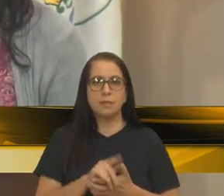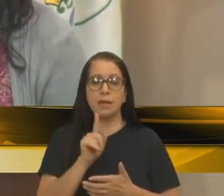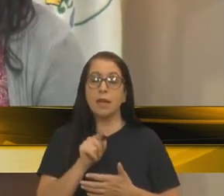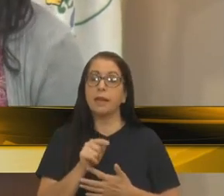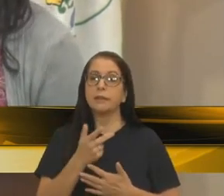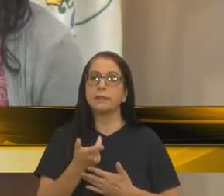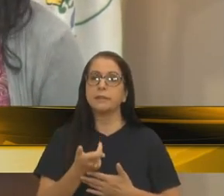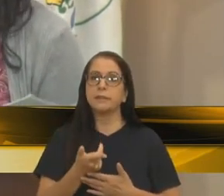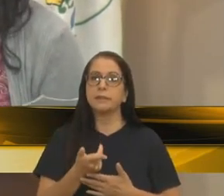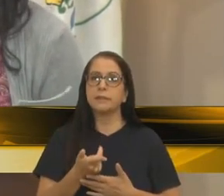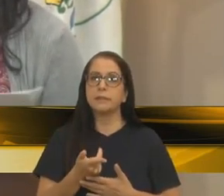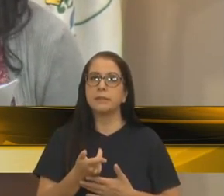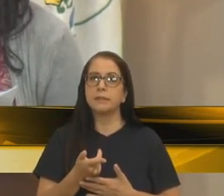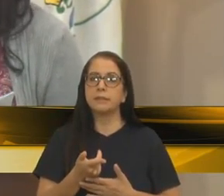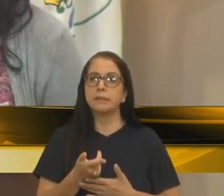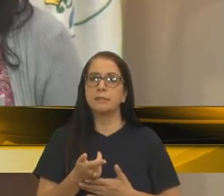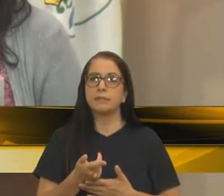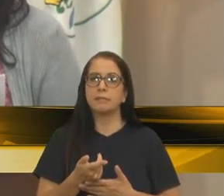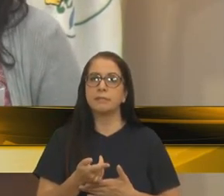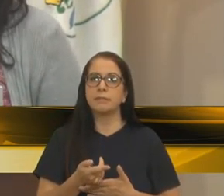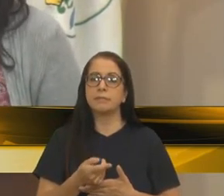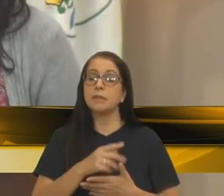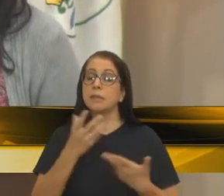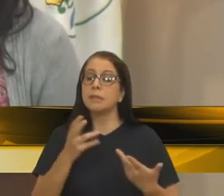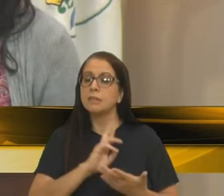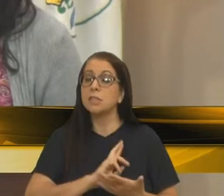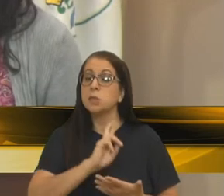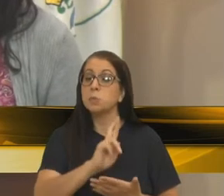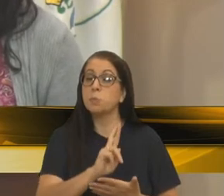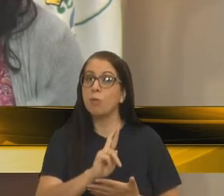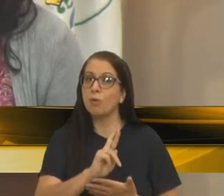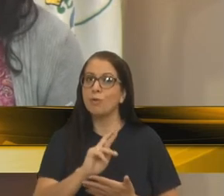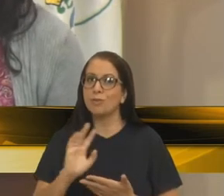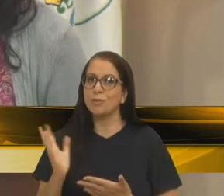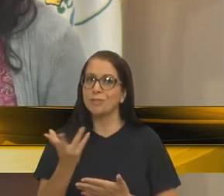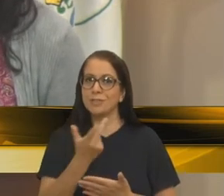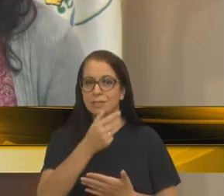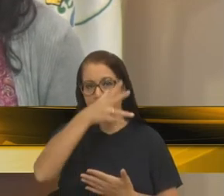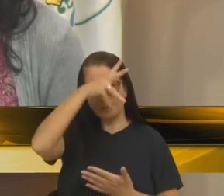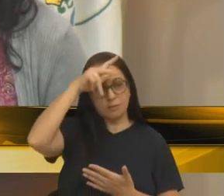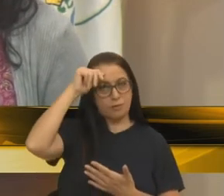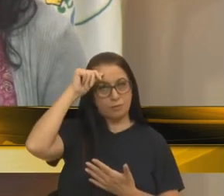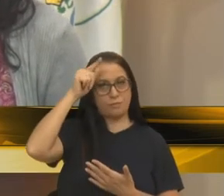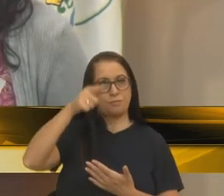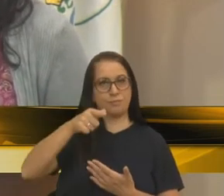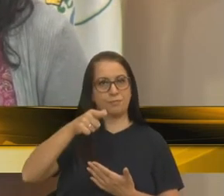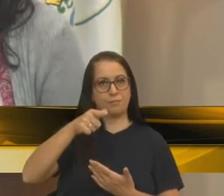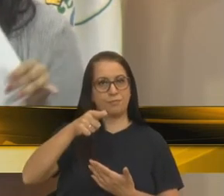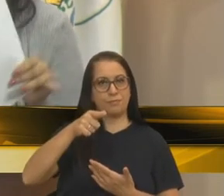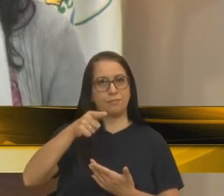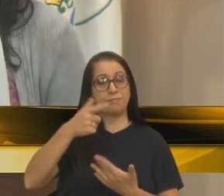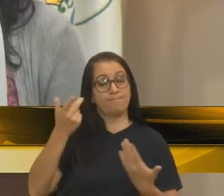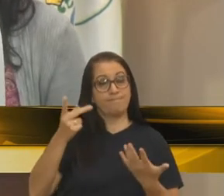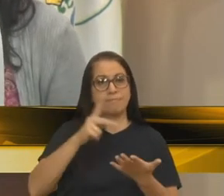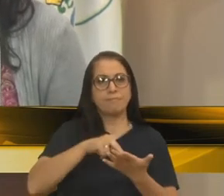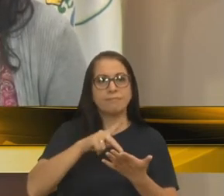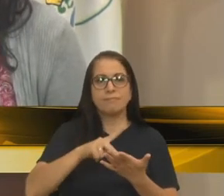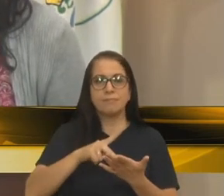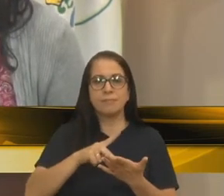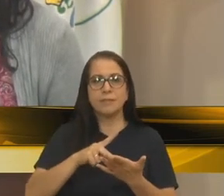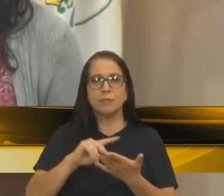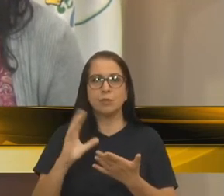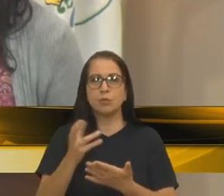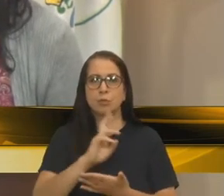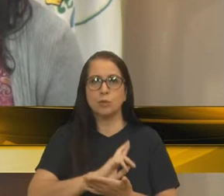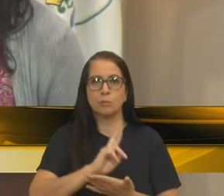foi a grande resposta do Executivo Municipal. Então, na verdade, toda a